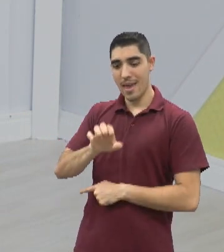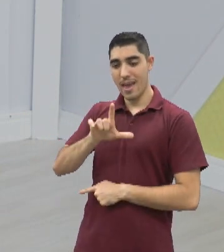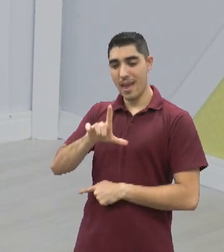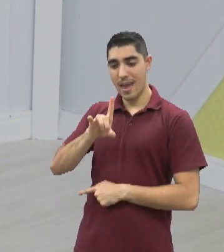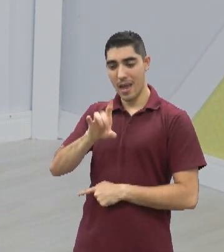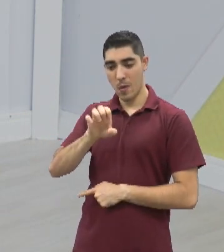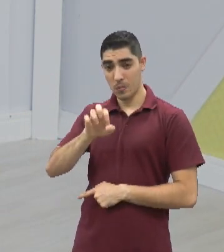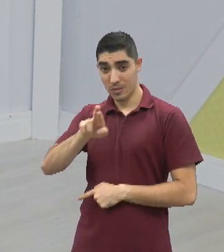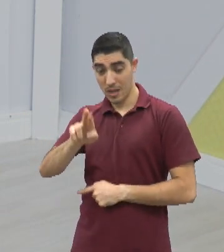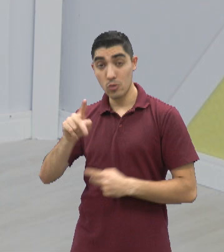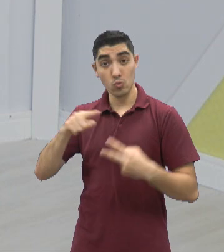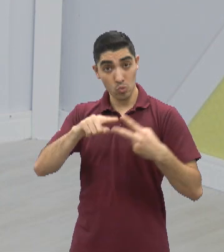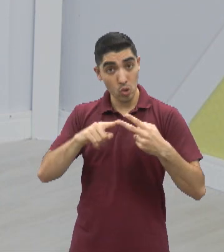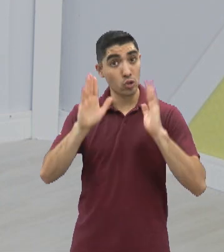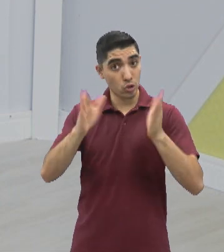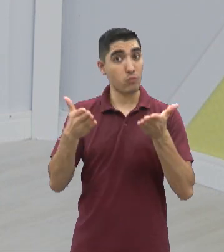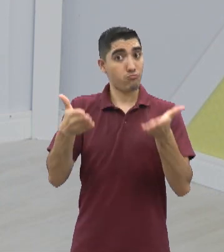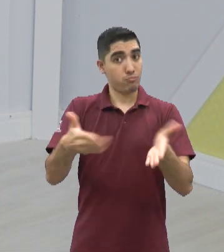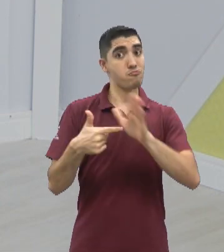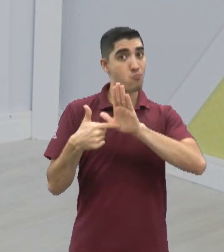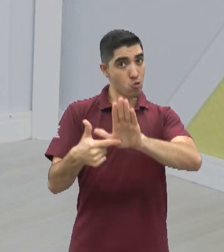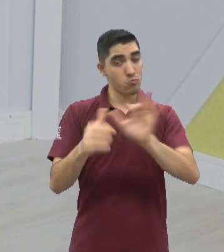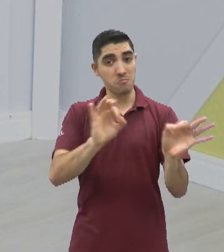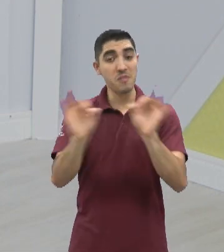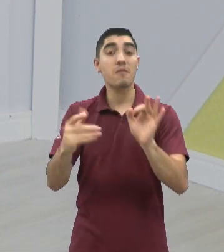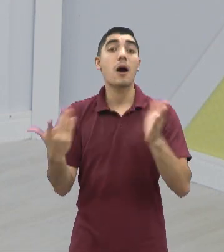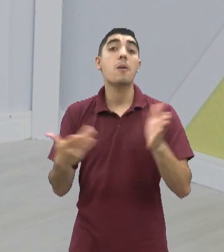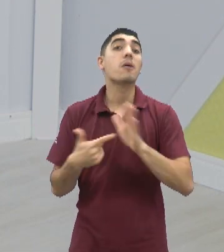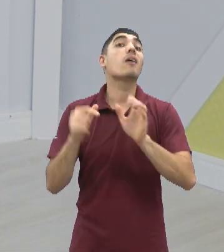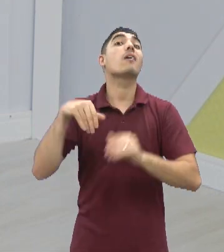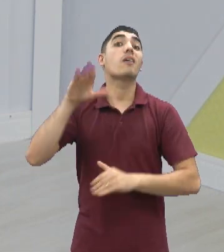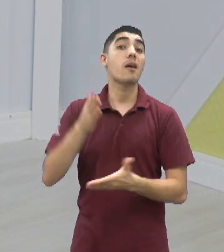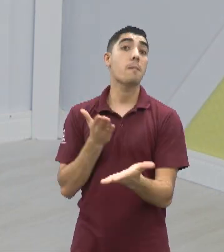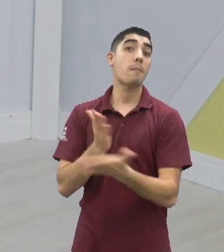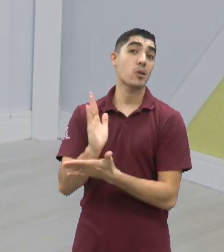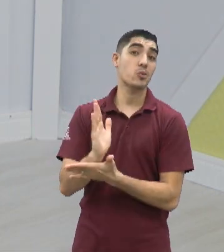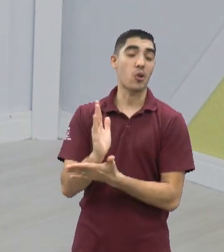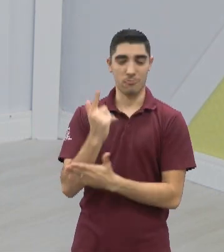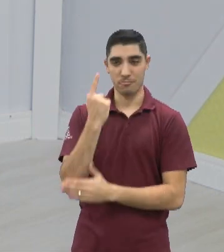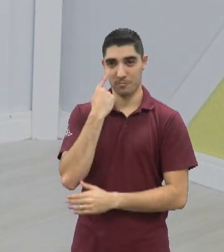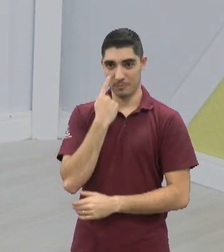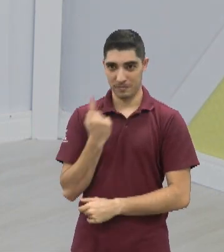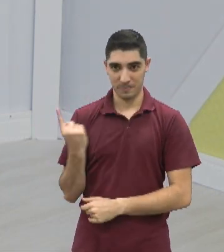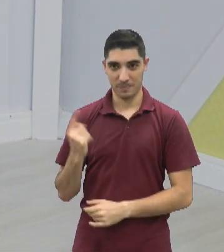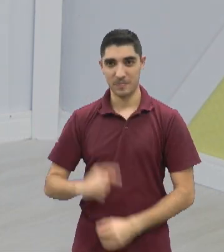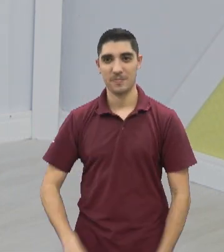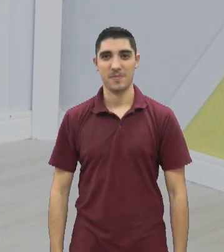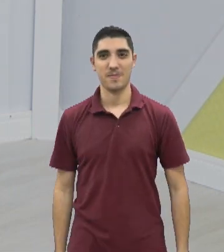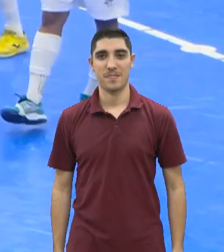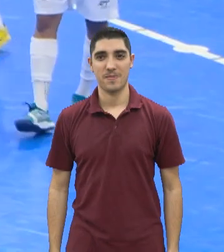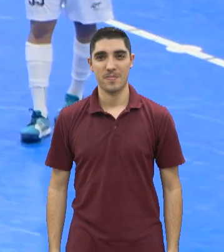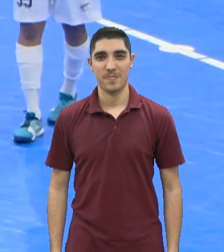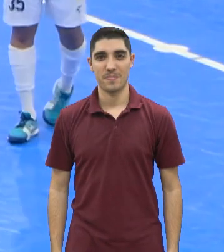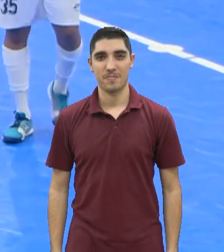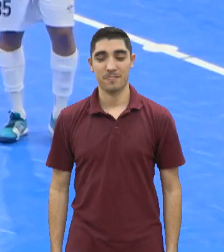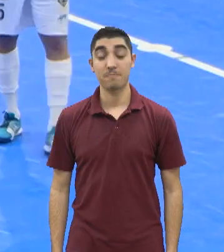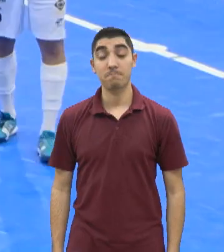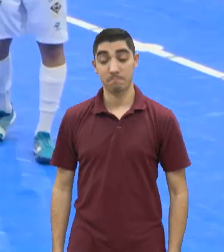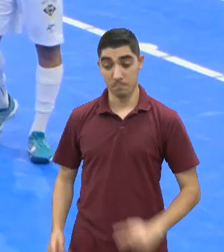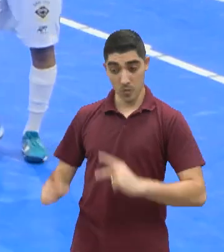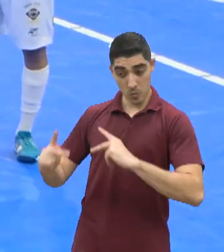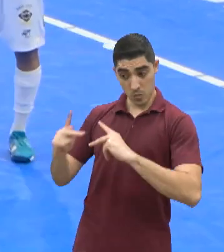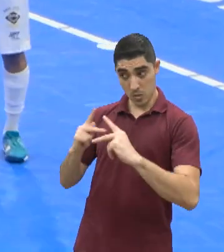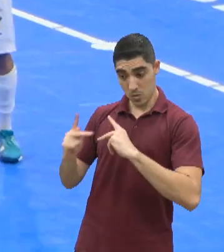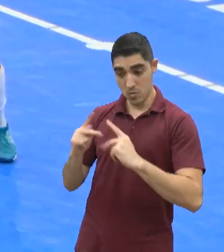para você quem avançou e quem deu adeus à competição. Solta, Matheus! A missão do São José